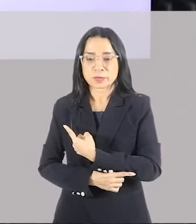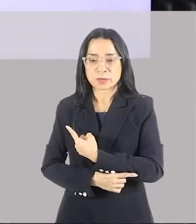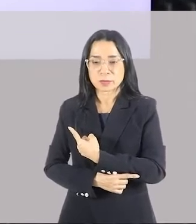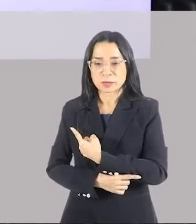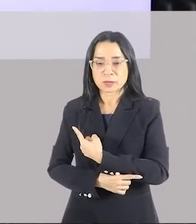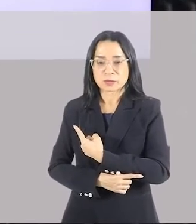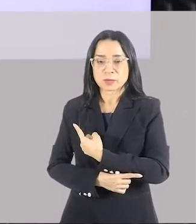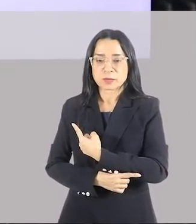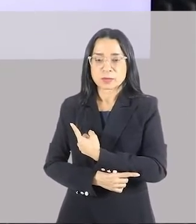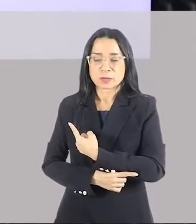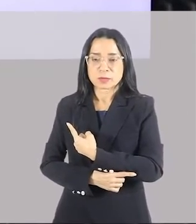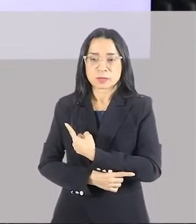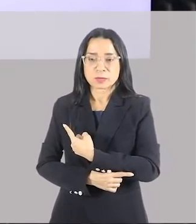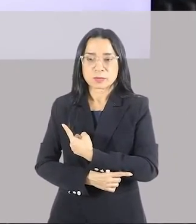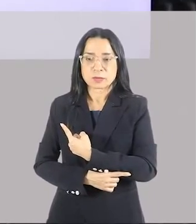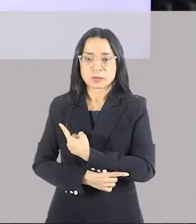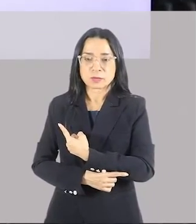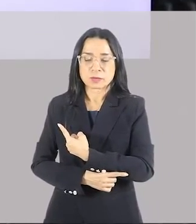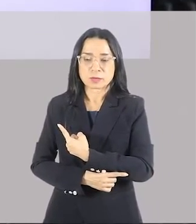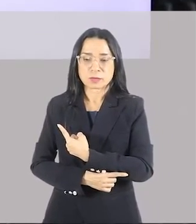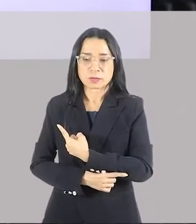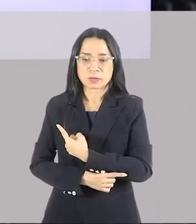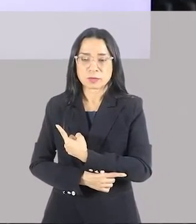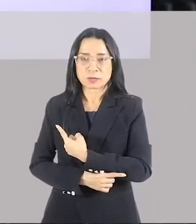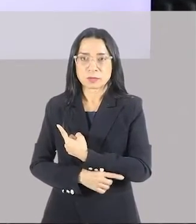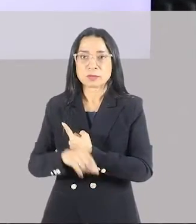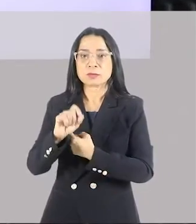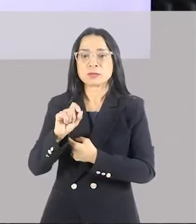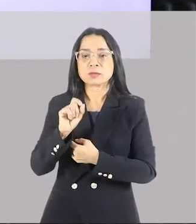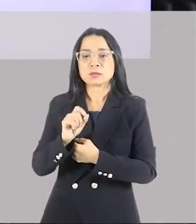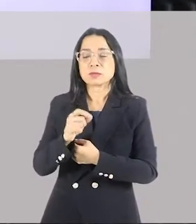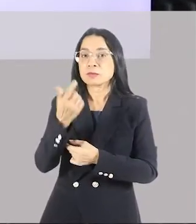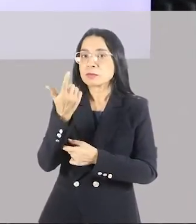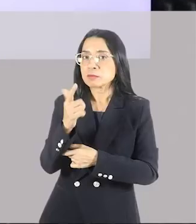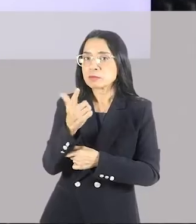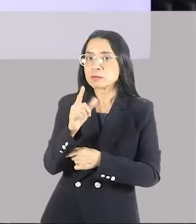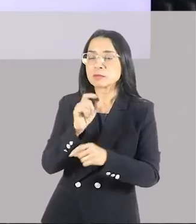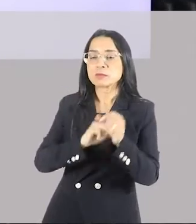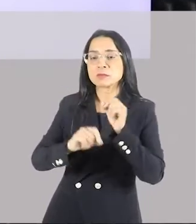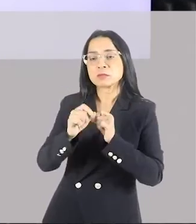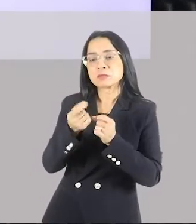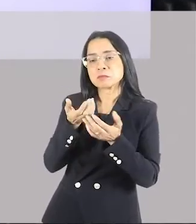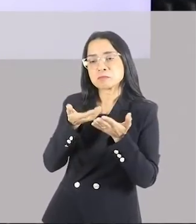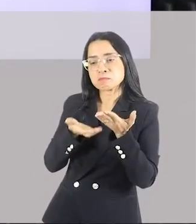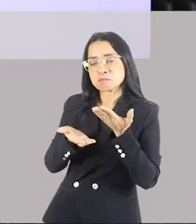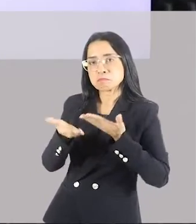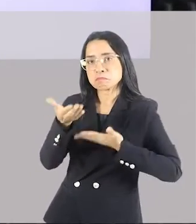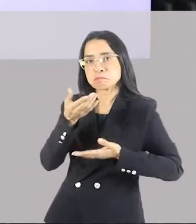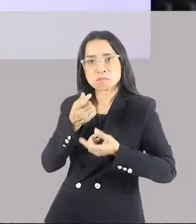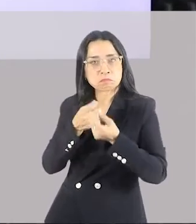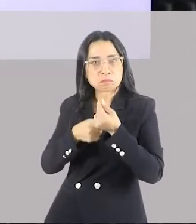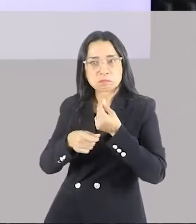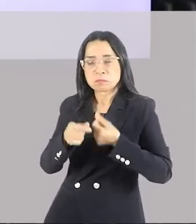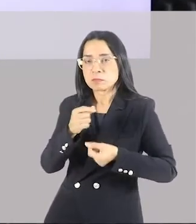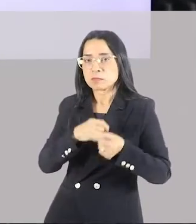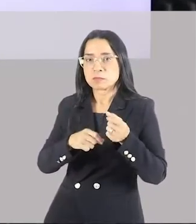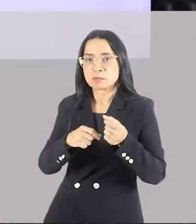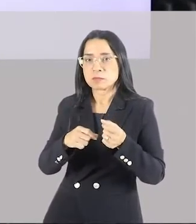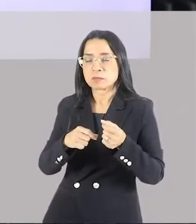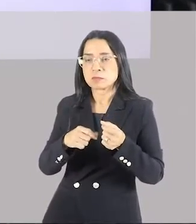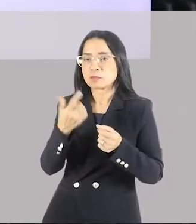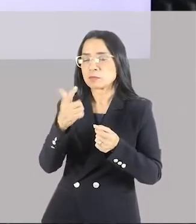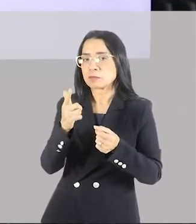autorização prepondera o interesse privado. Aqui nós não temos negociação, aqui nós não temos